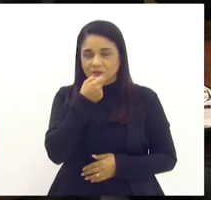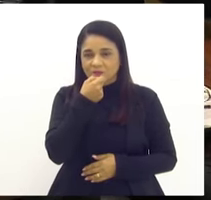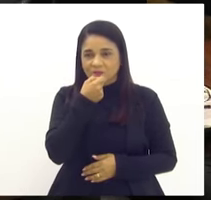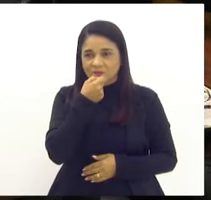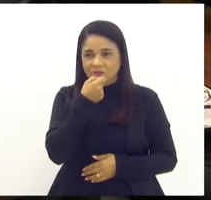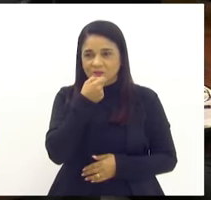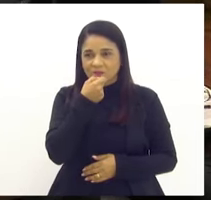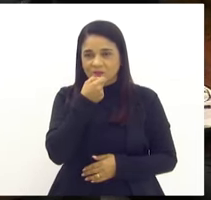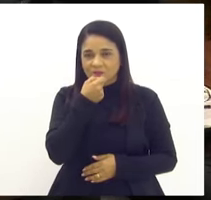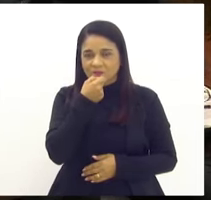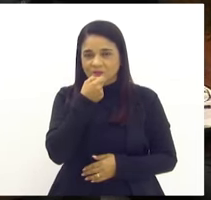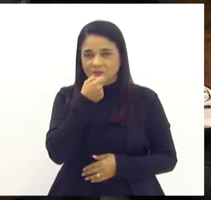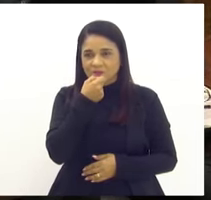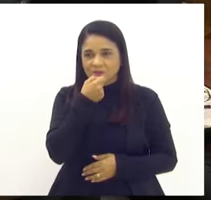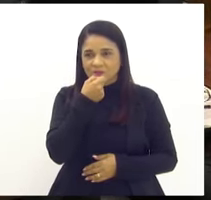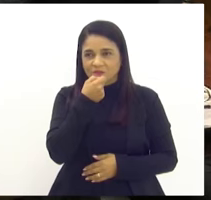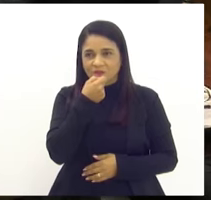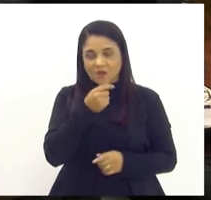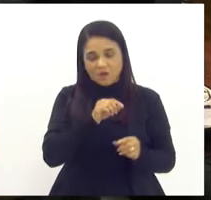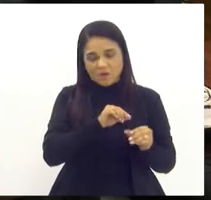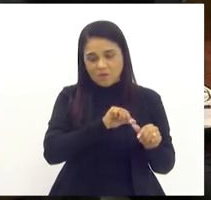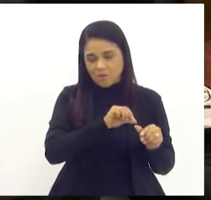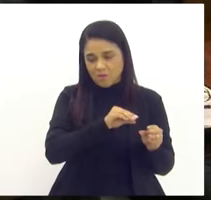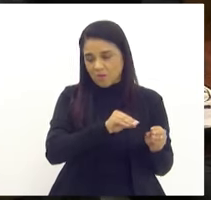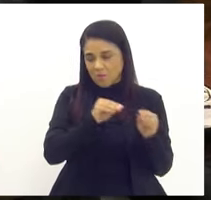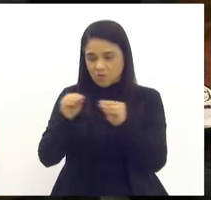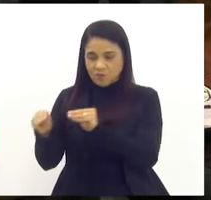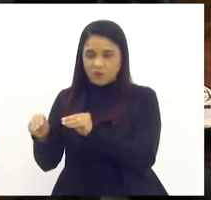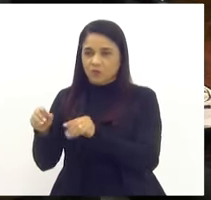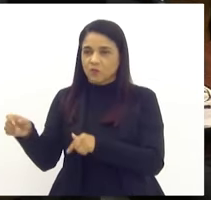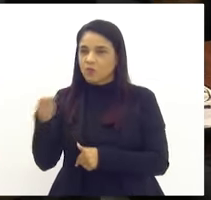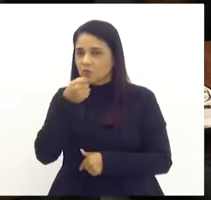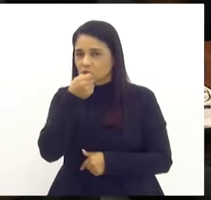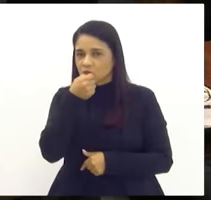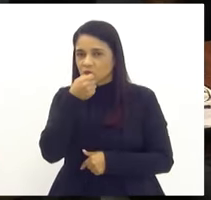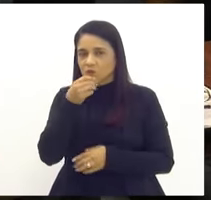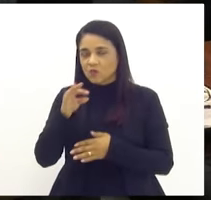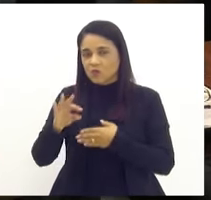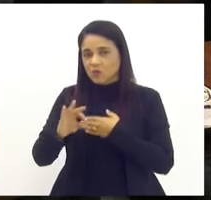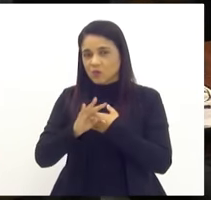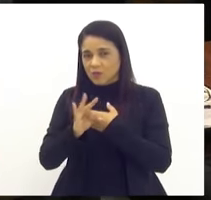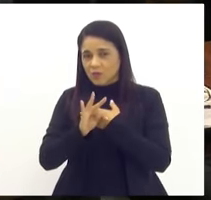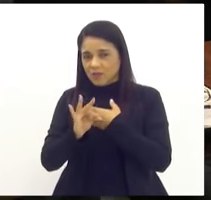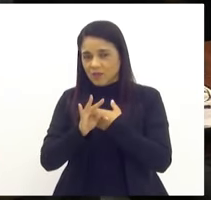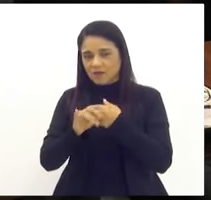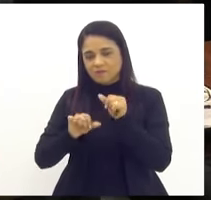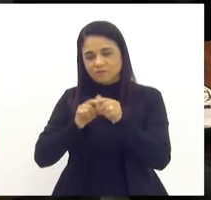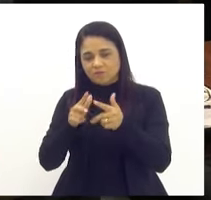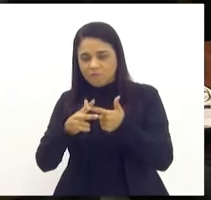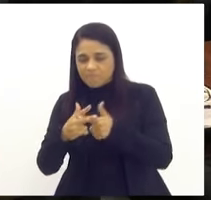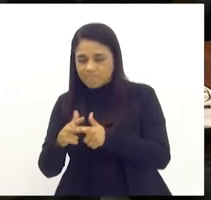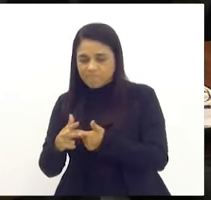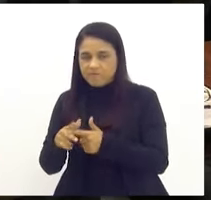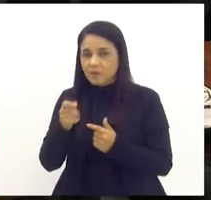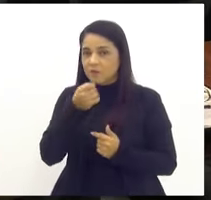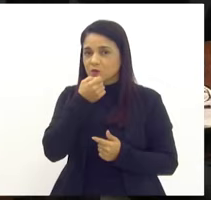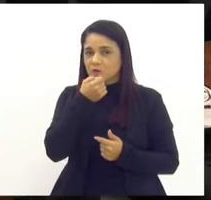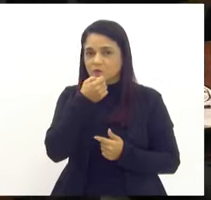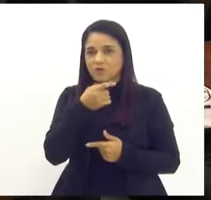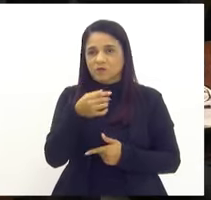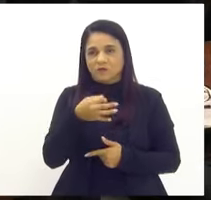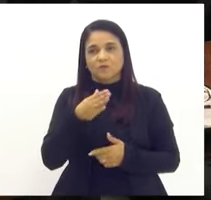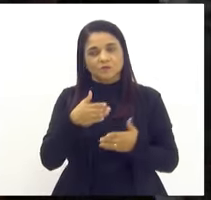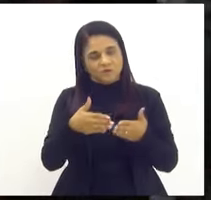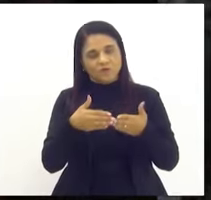falar melhor ir pro outro Renata Por favor quanto a técnica verifica aqui por favor